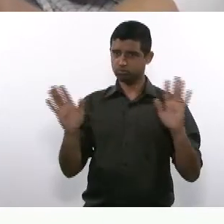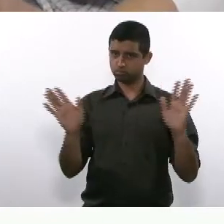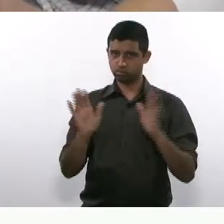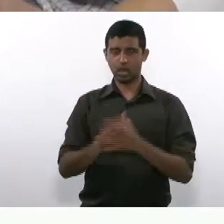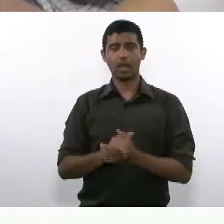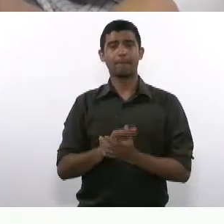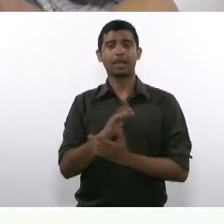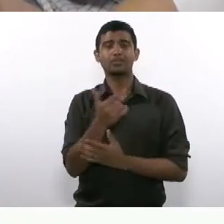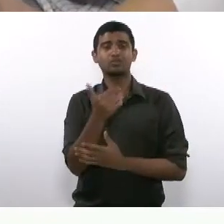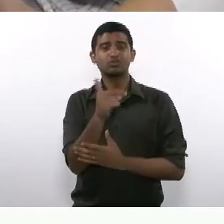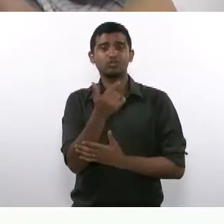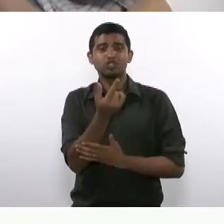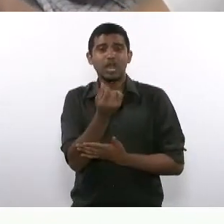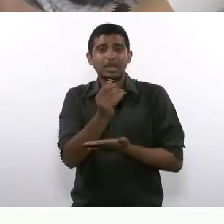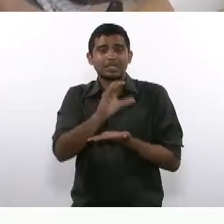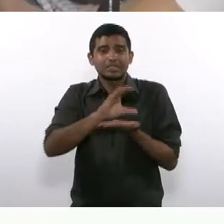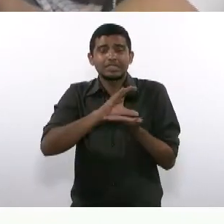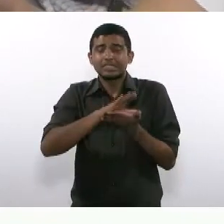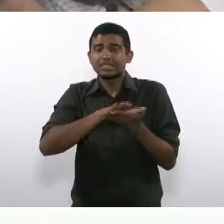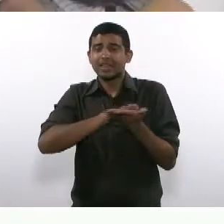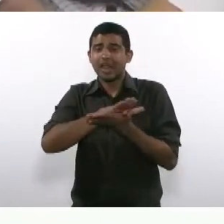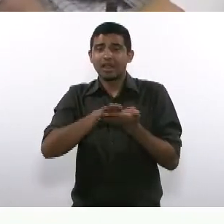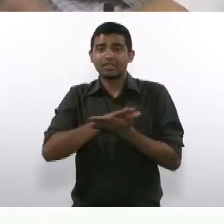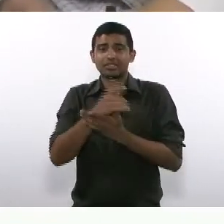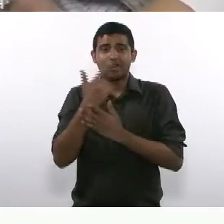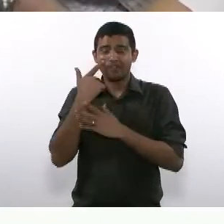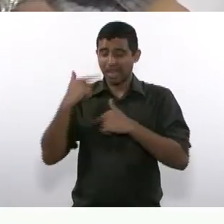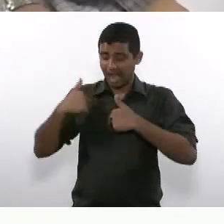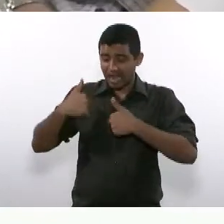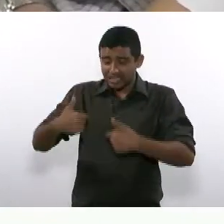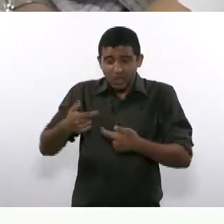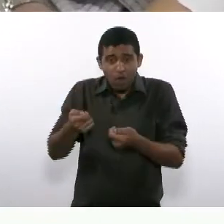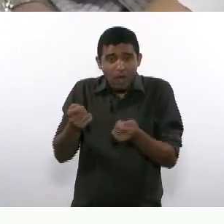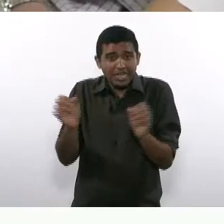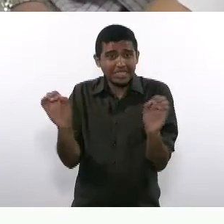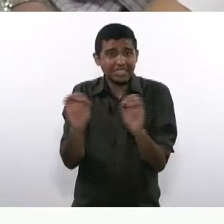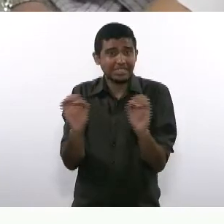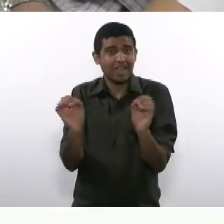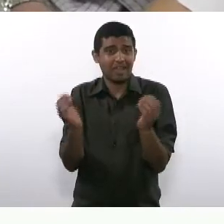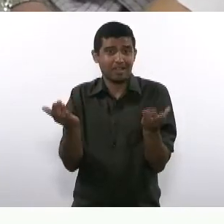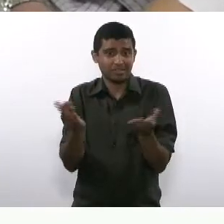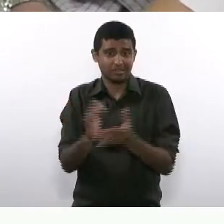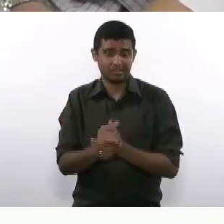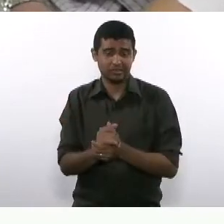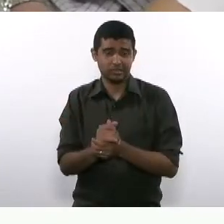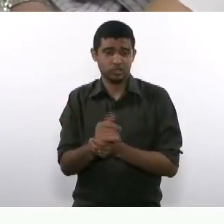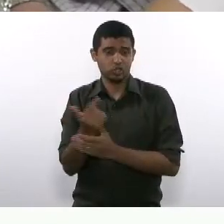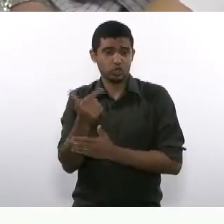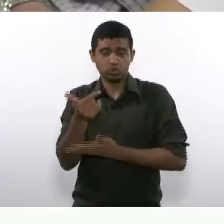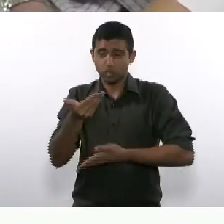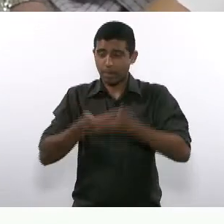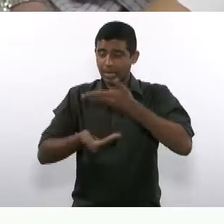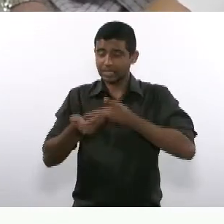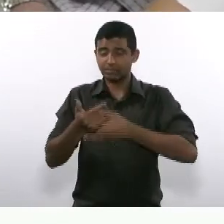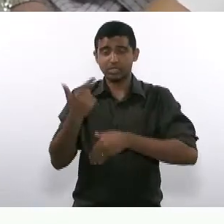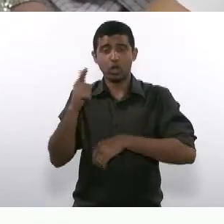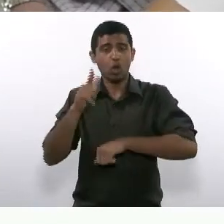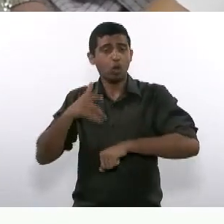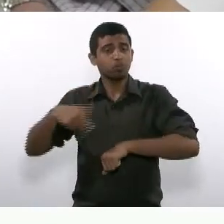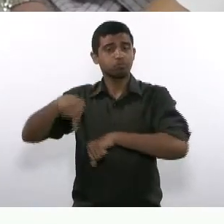tinha recurso. Então, as ações eram quase nenhuma. Não havia participação em eventos internacionais, não havia